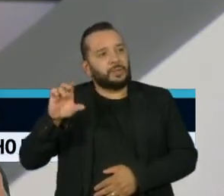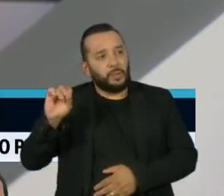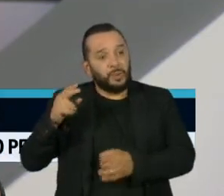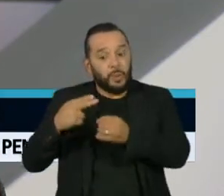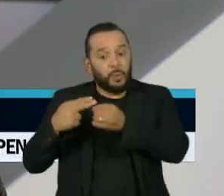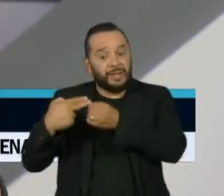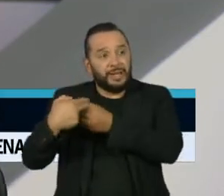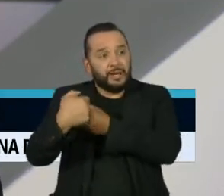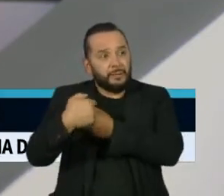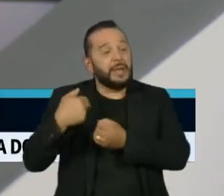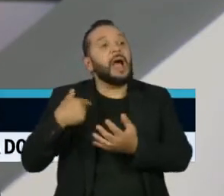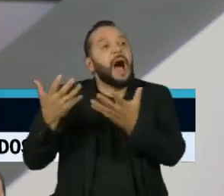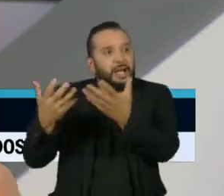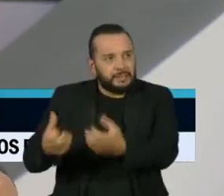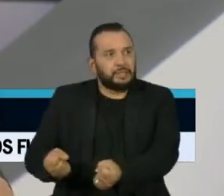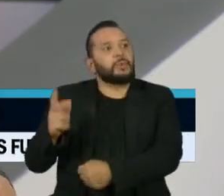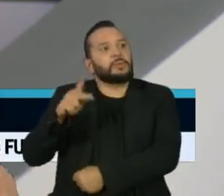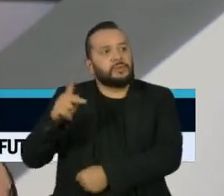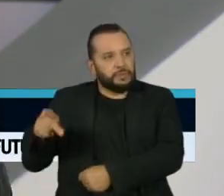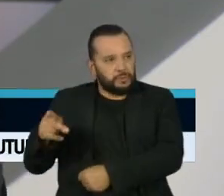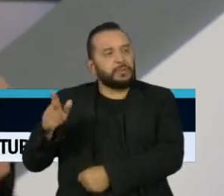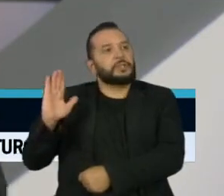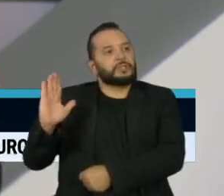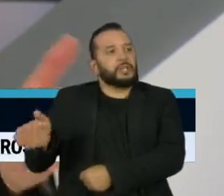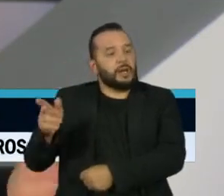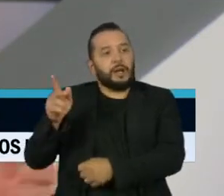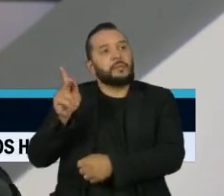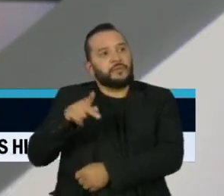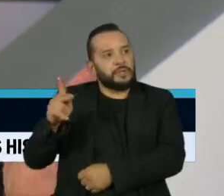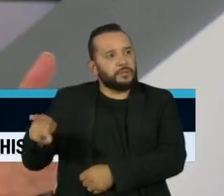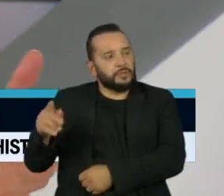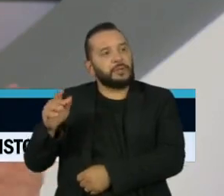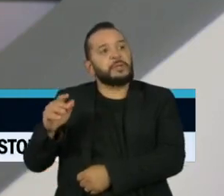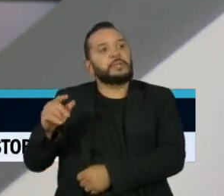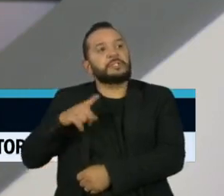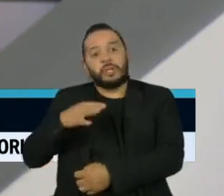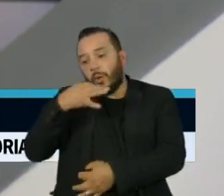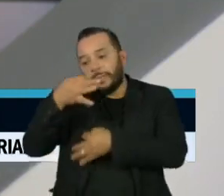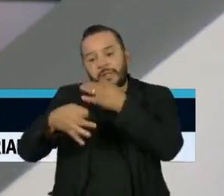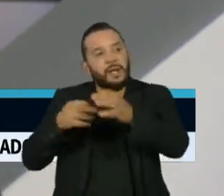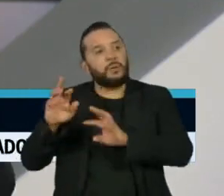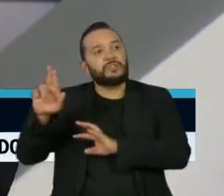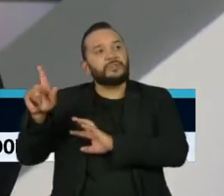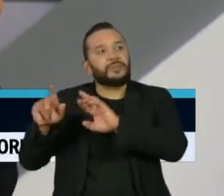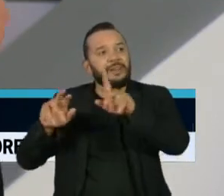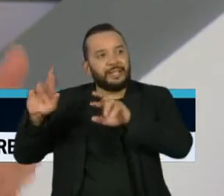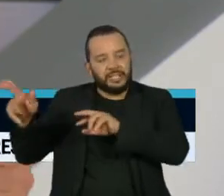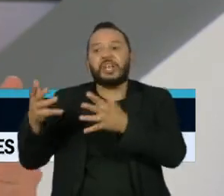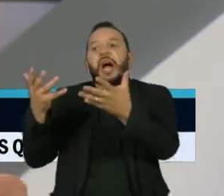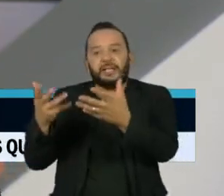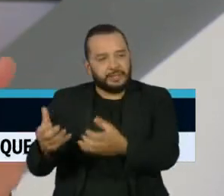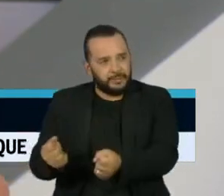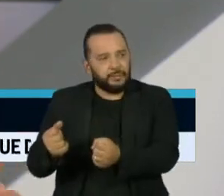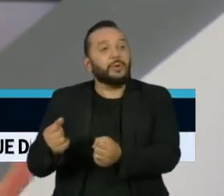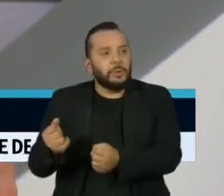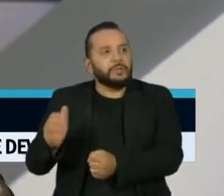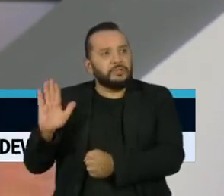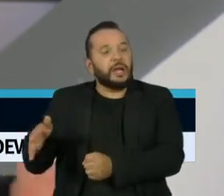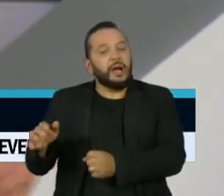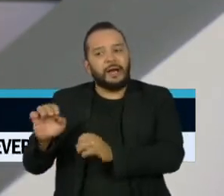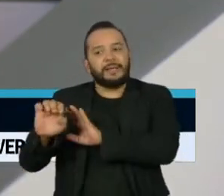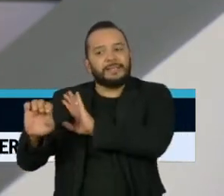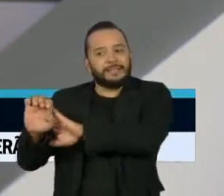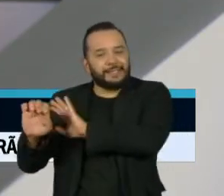aceitou professores que, na época, eram professores que tinham concepções diferentes das concepções de direita do